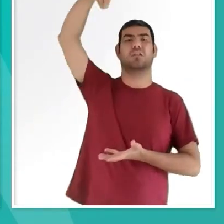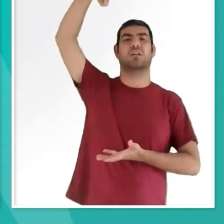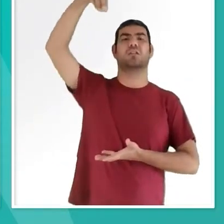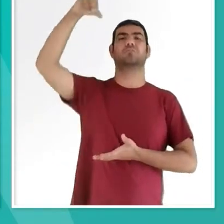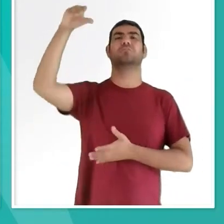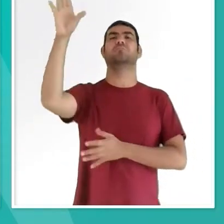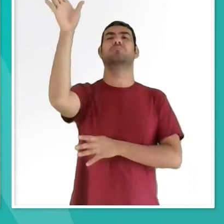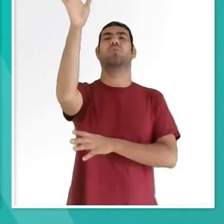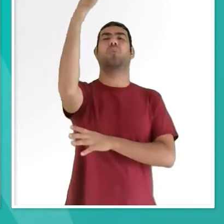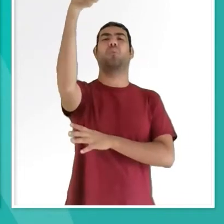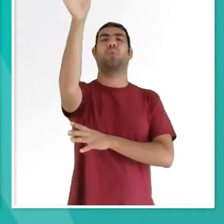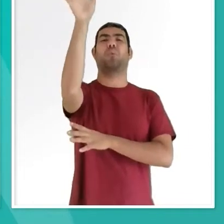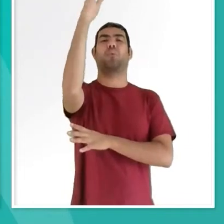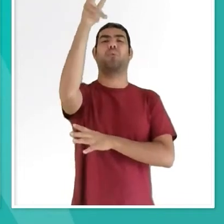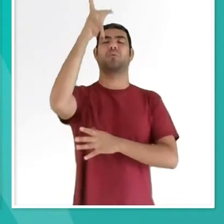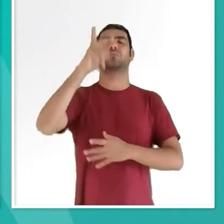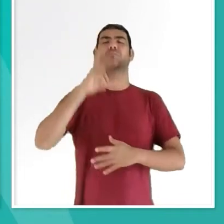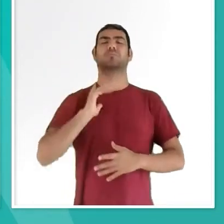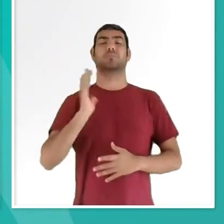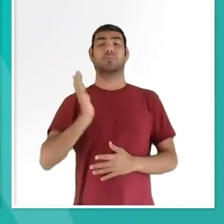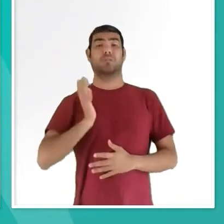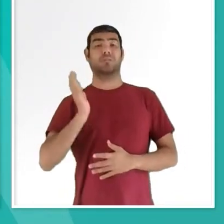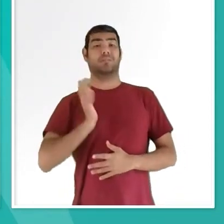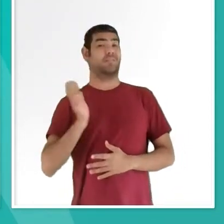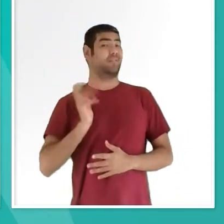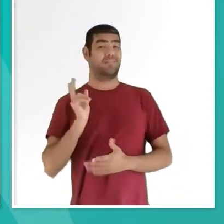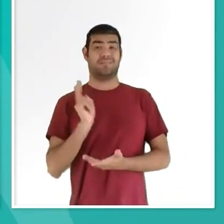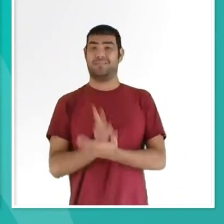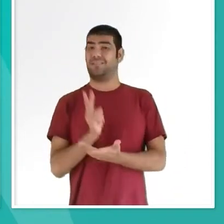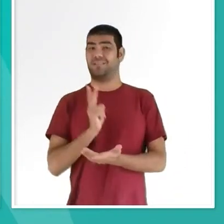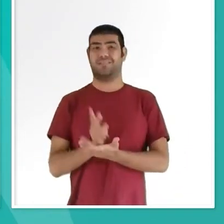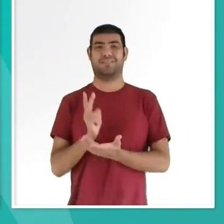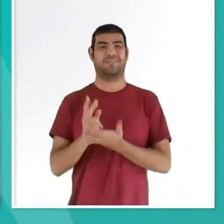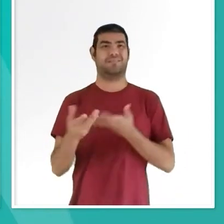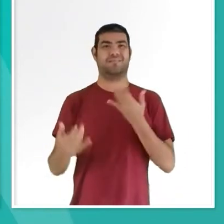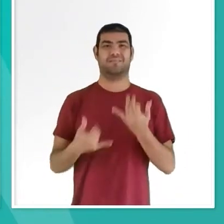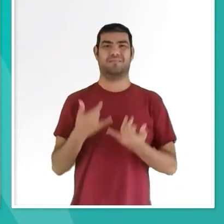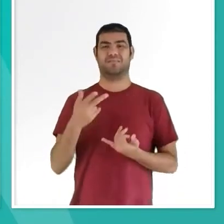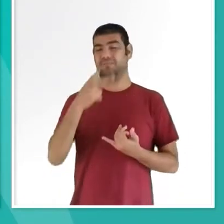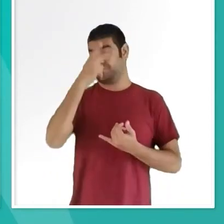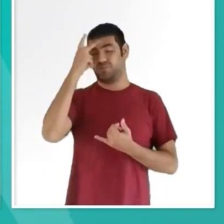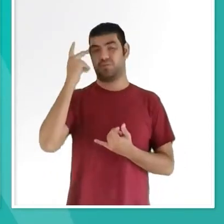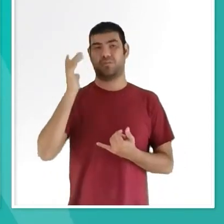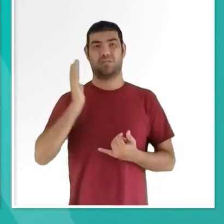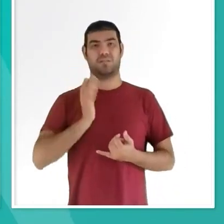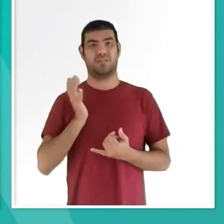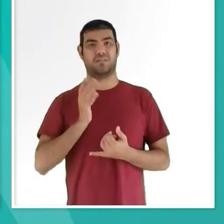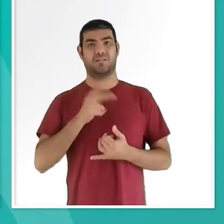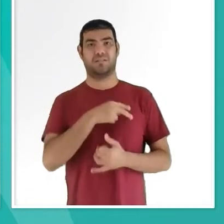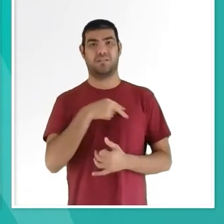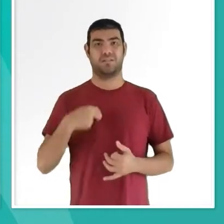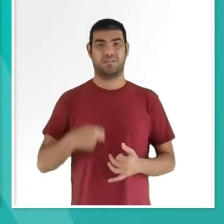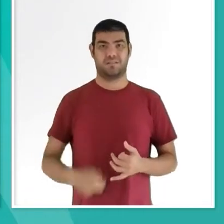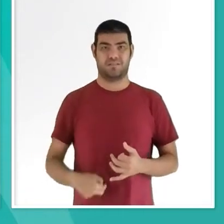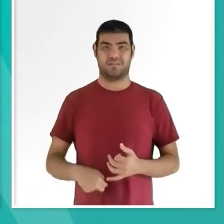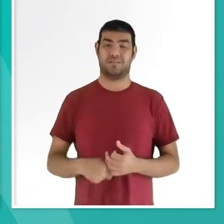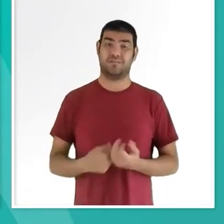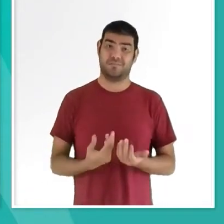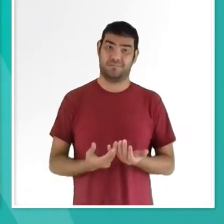palacetes. Então era um jogo para entreter a classe nobre da China antiga. Tá? Então esse é o